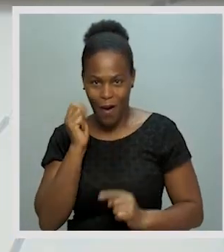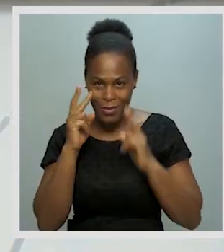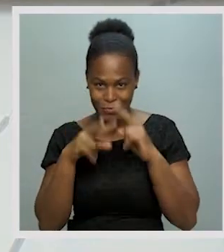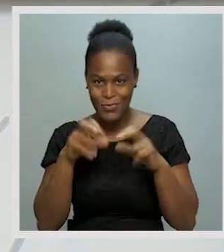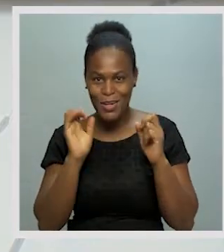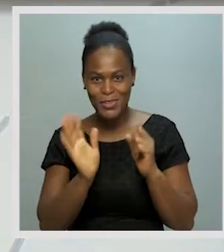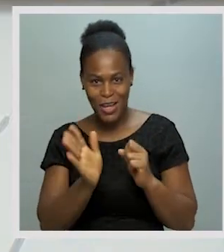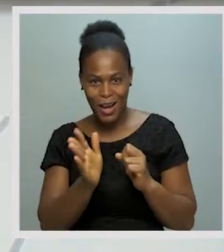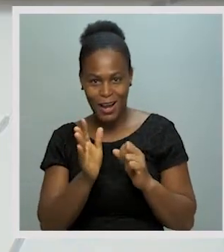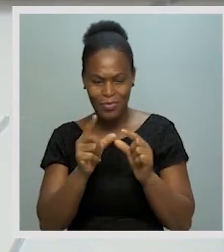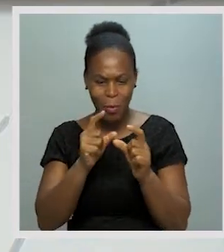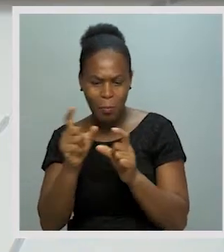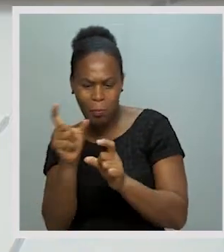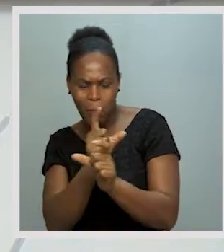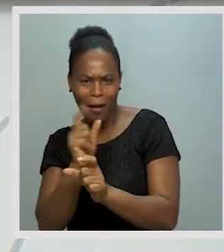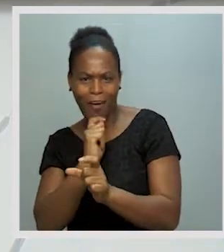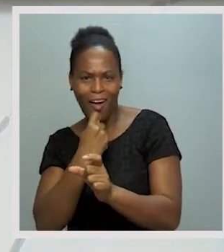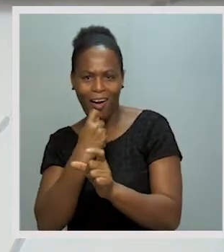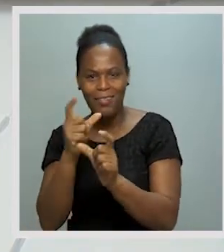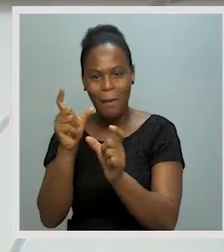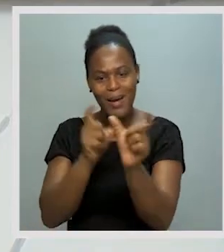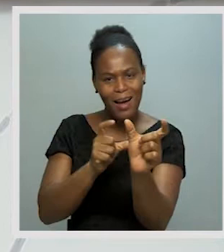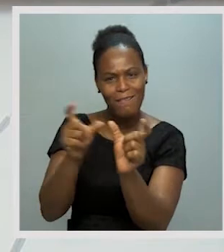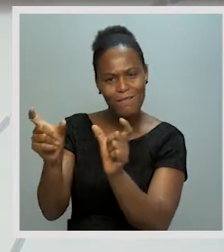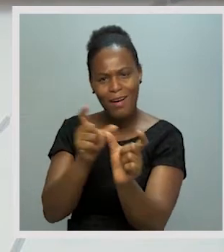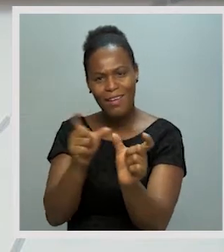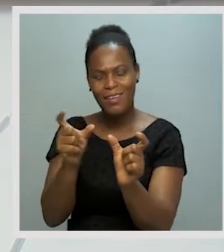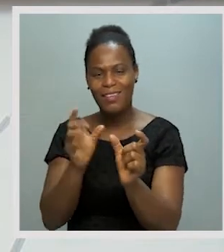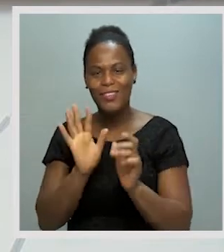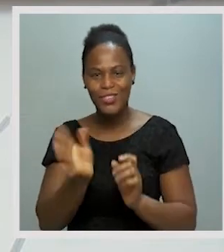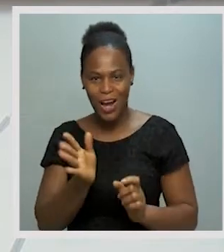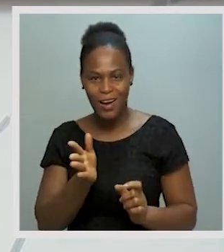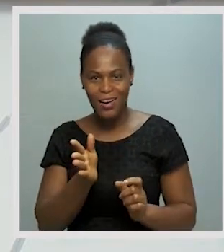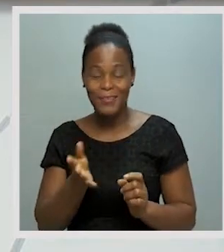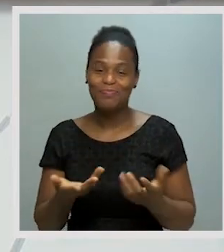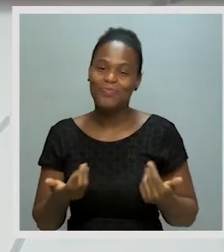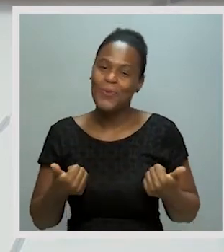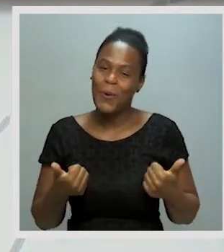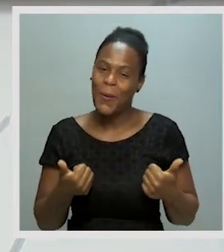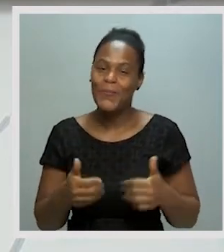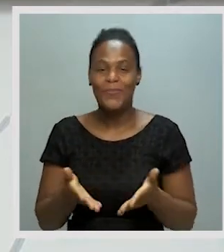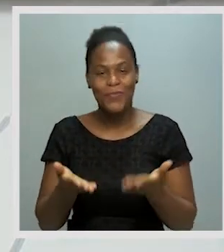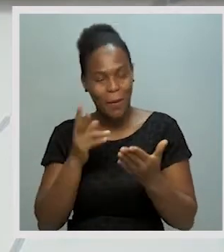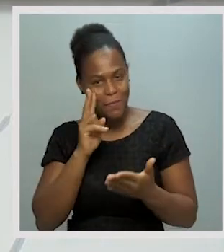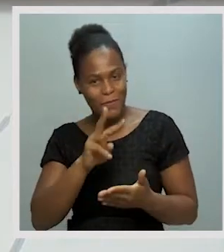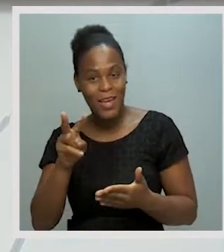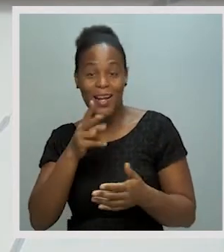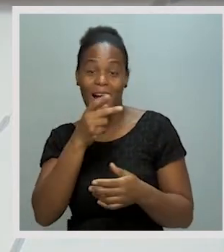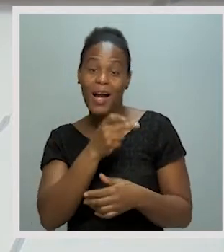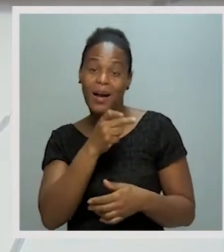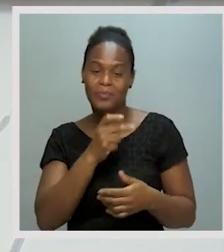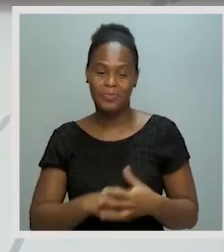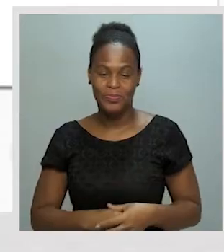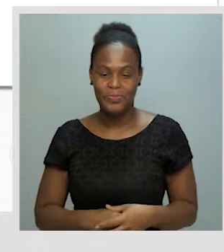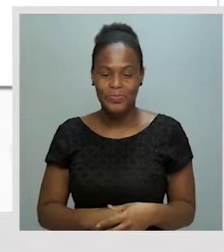Conseguiram descobrir? Já descodificaram as palavrinhas que estão lá? Muito bem. Vamos lá ver a